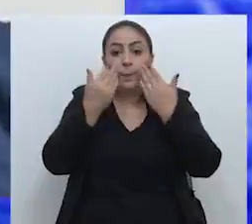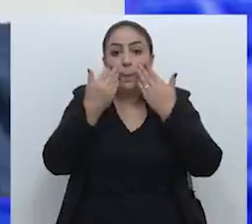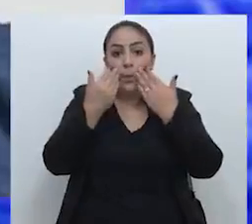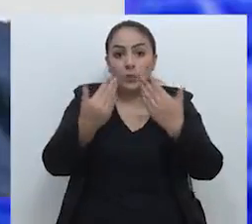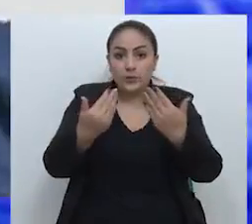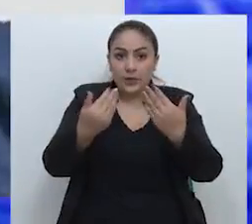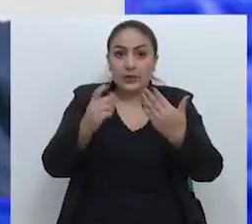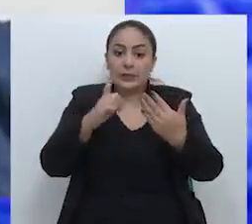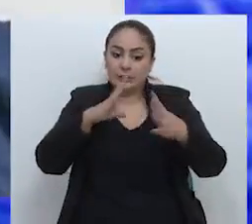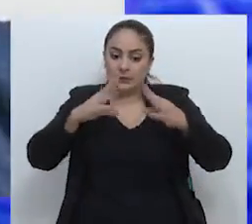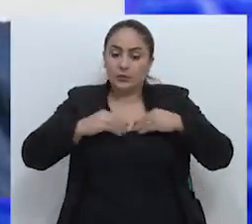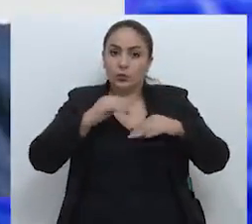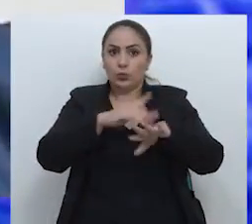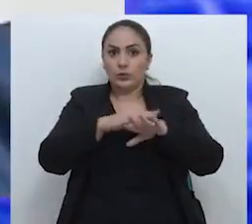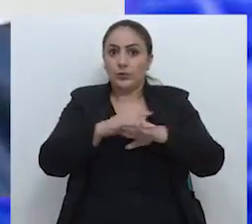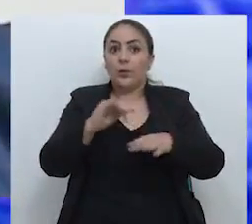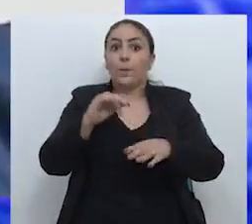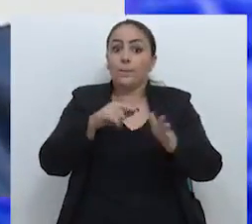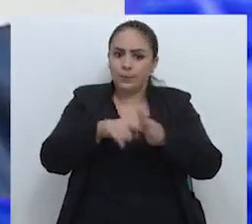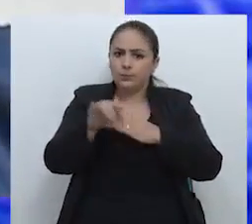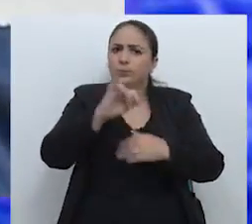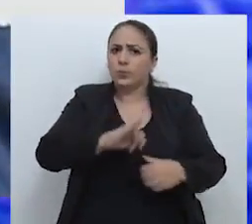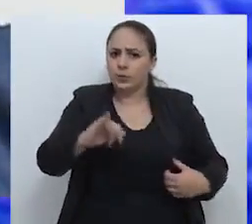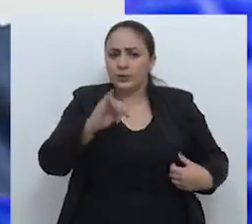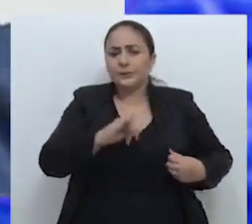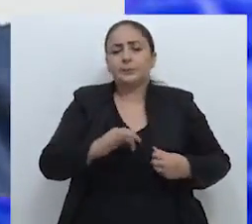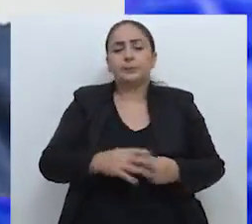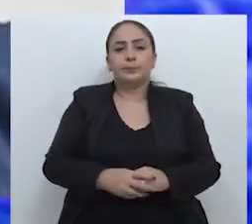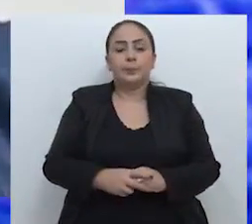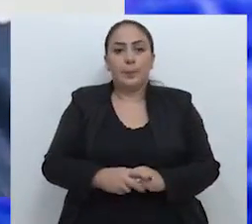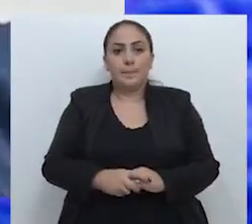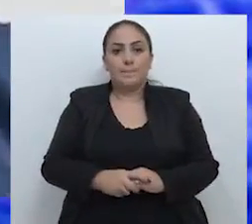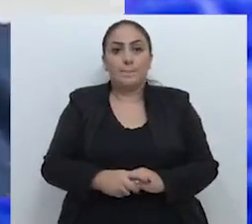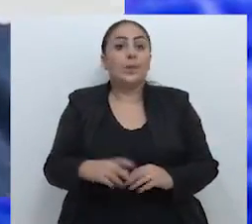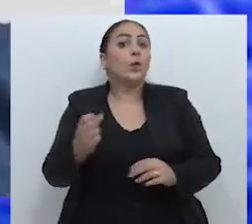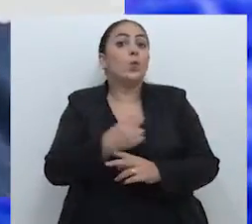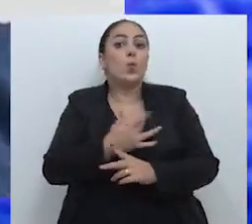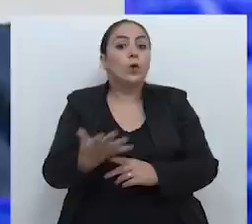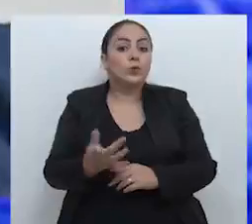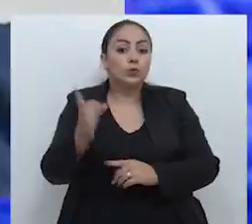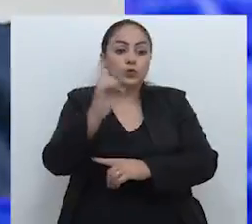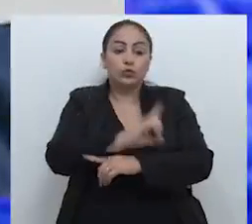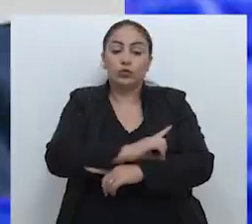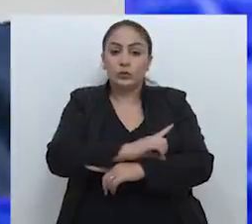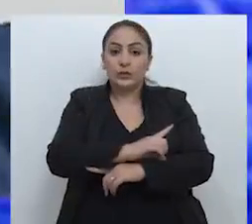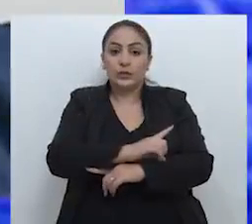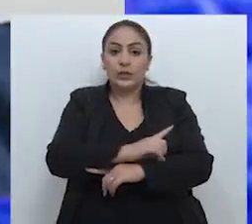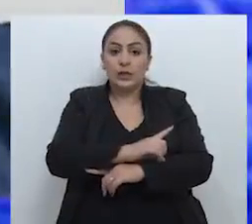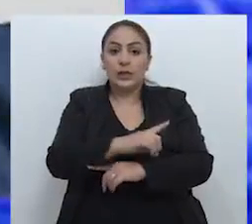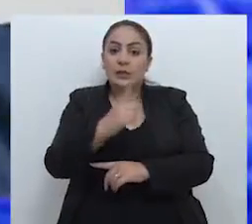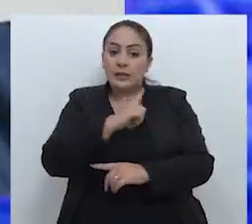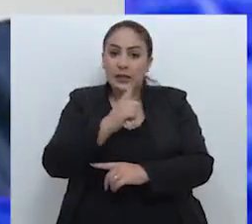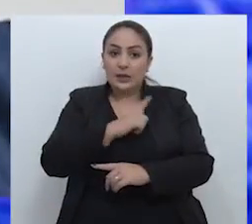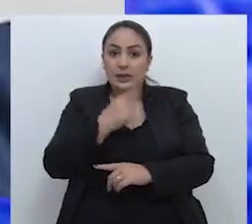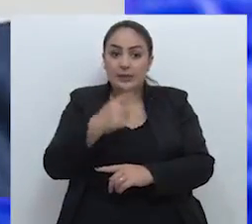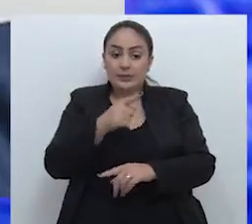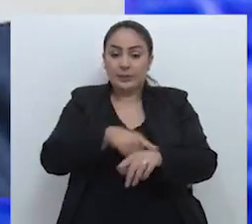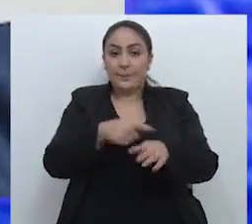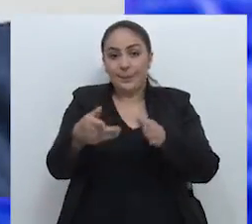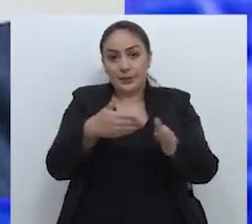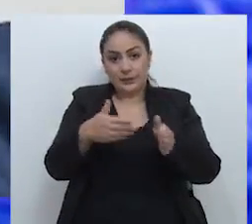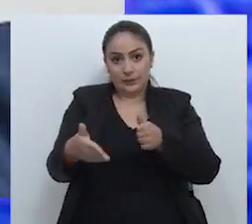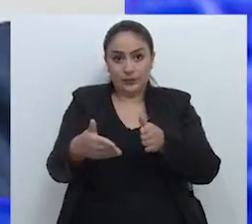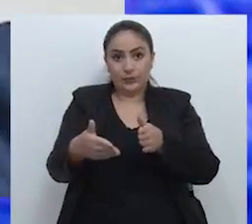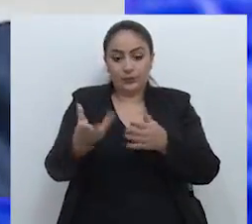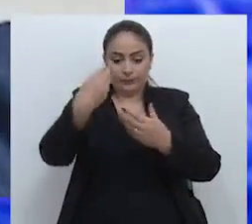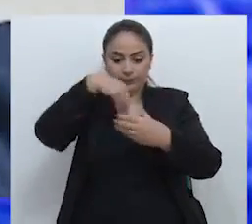para aparecer os sintomas? Essa é uma pergunta importante, né? Ou seja, quantos dias, em média, dura esse